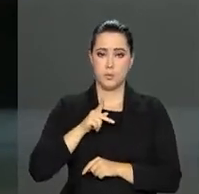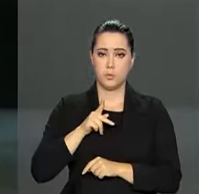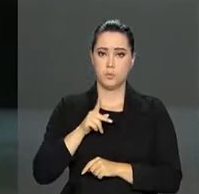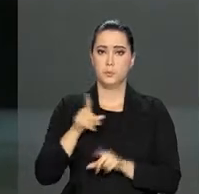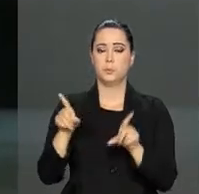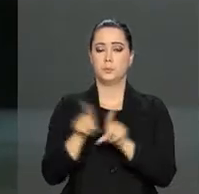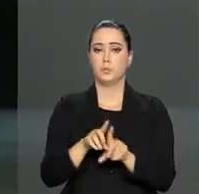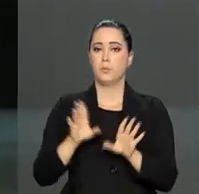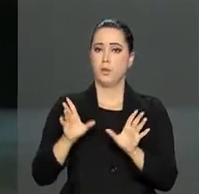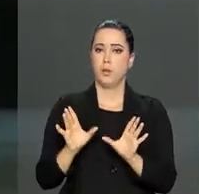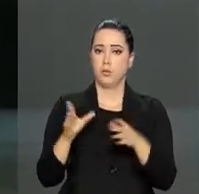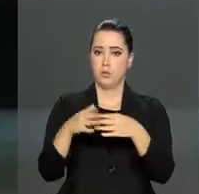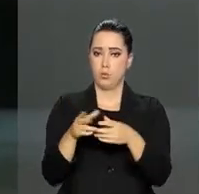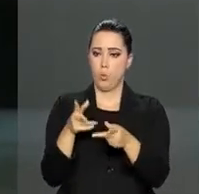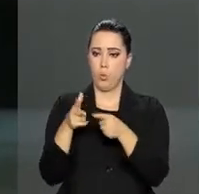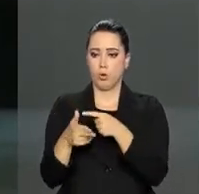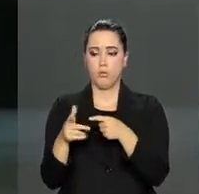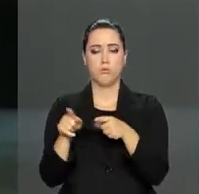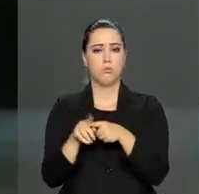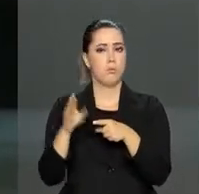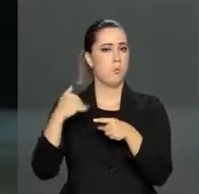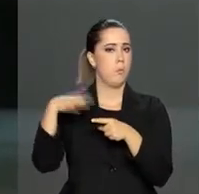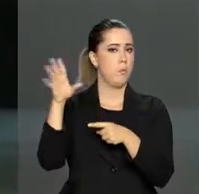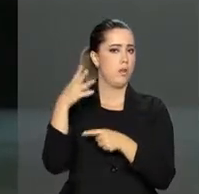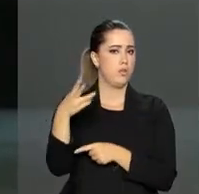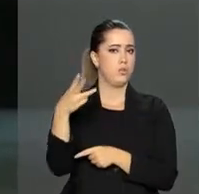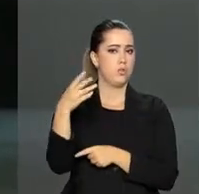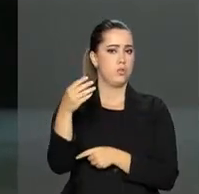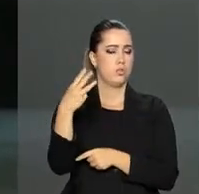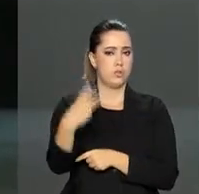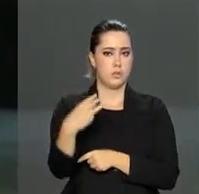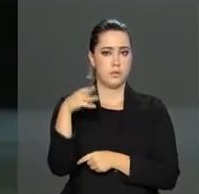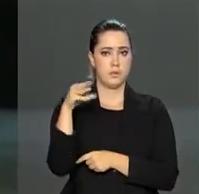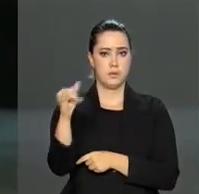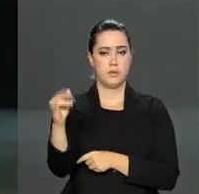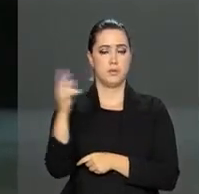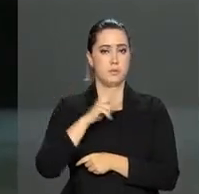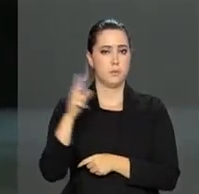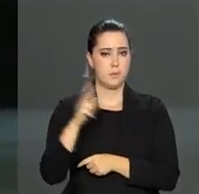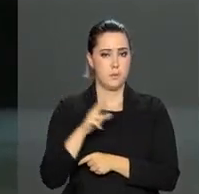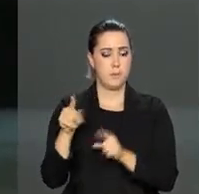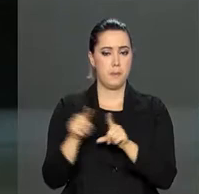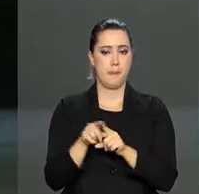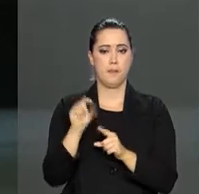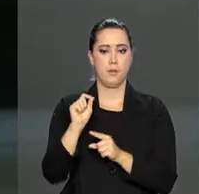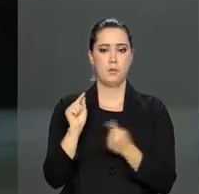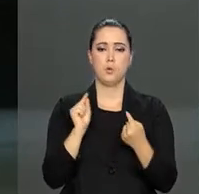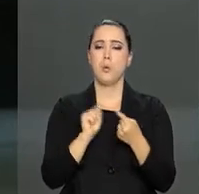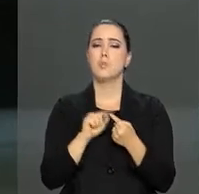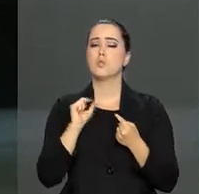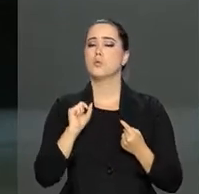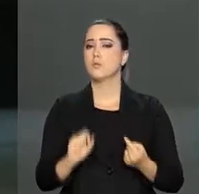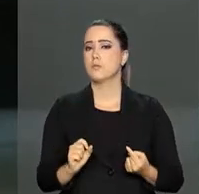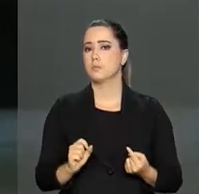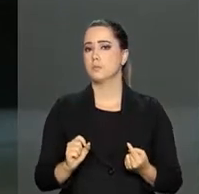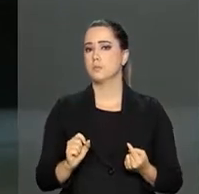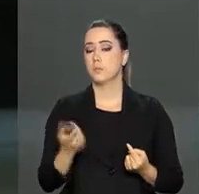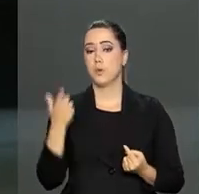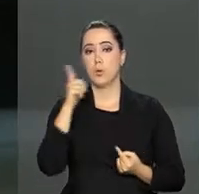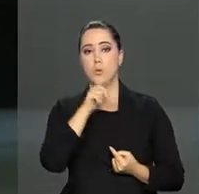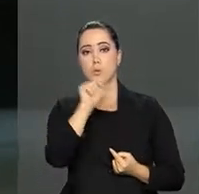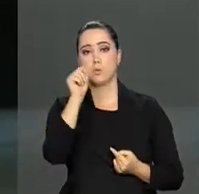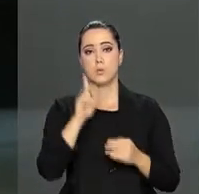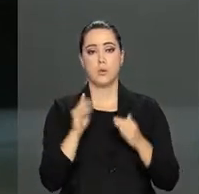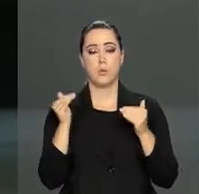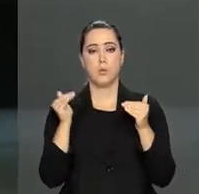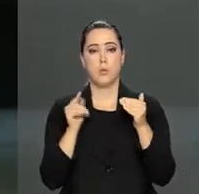ficam contingenciados cerca de 33 bilhões de reais com o objetivo do governo atingir